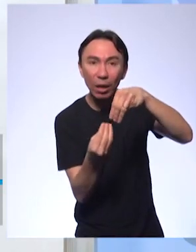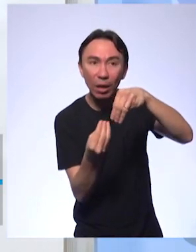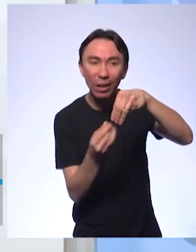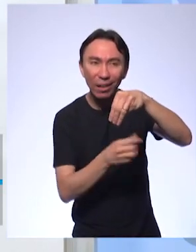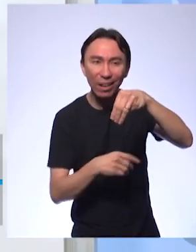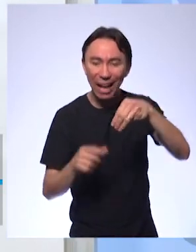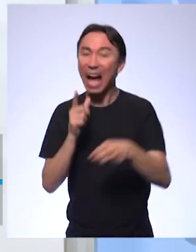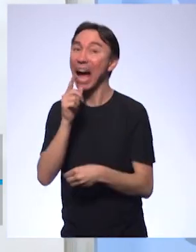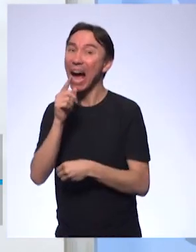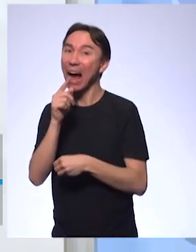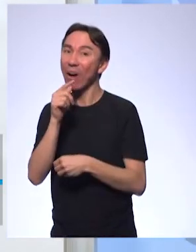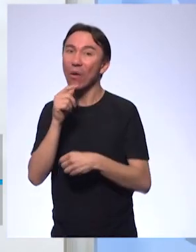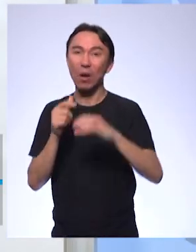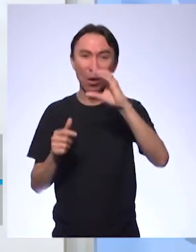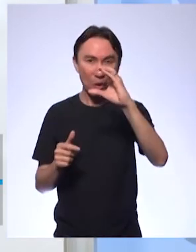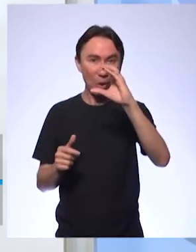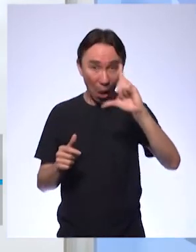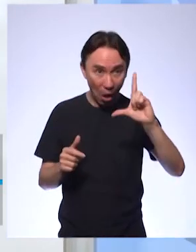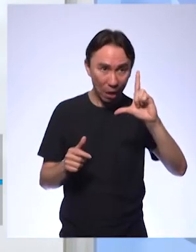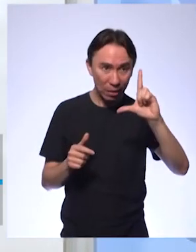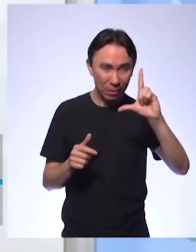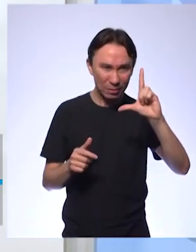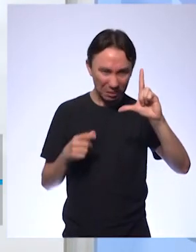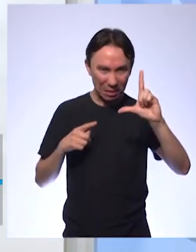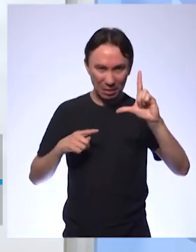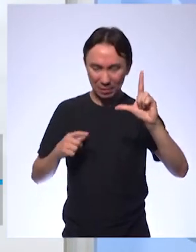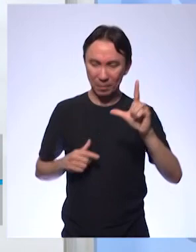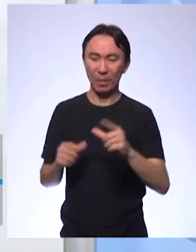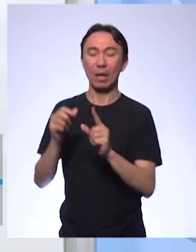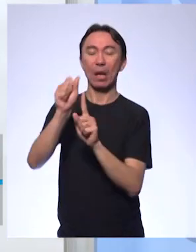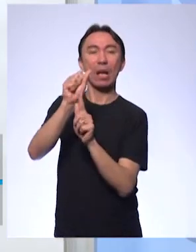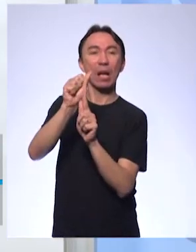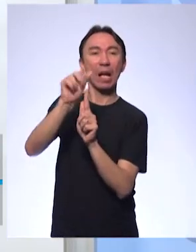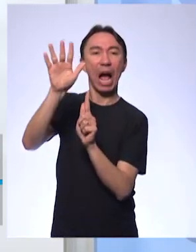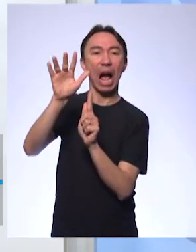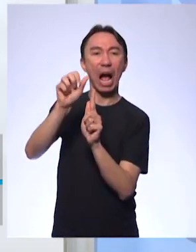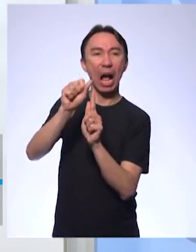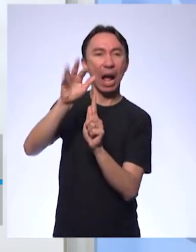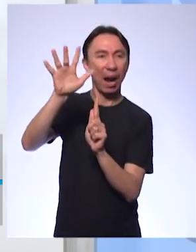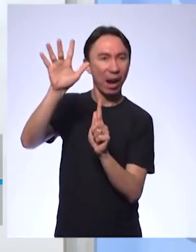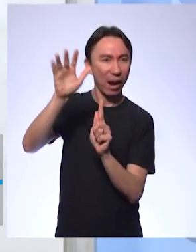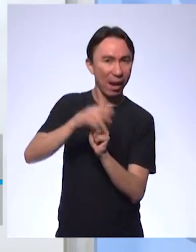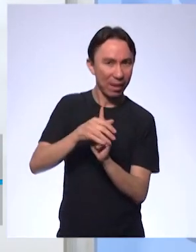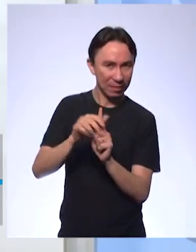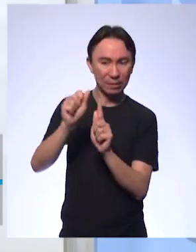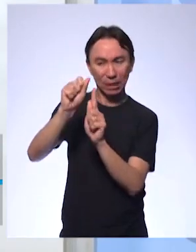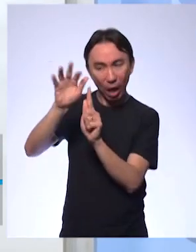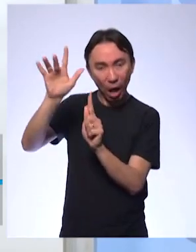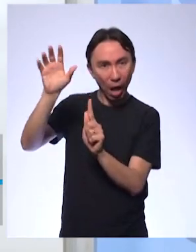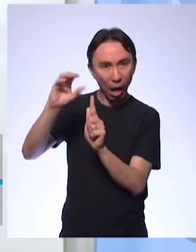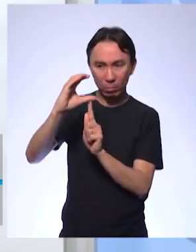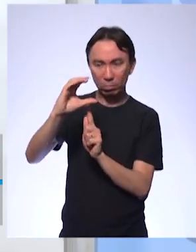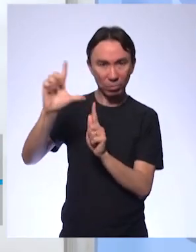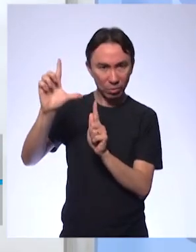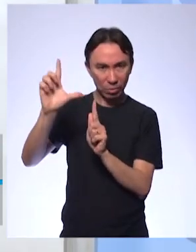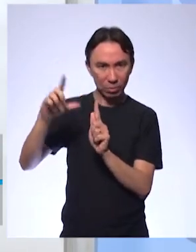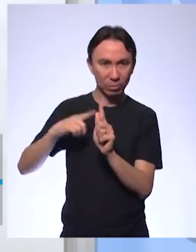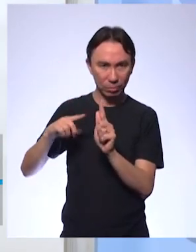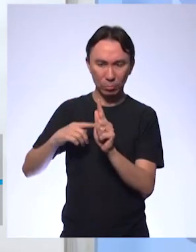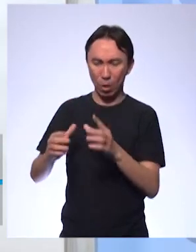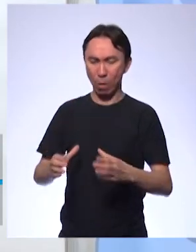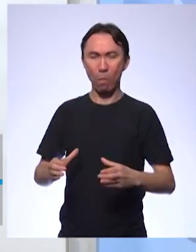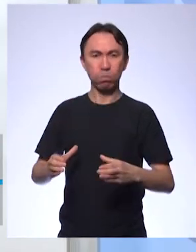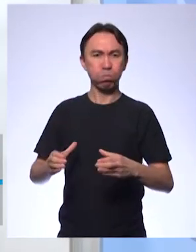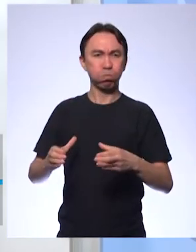eles pegam lá uns tubos de cloro, que vem o gás clorado, o gás de cloro dentro de um tubo. É que nem um tubo